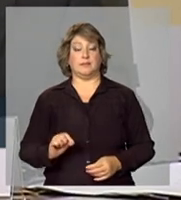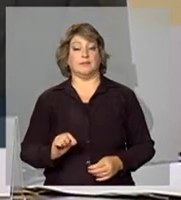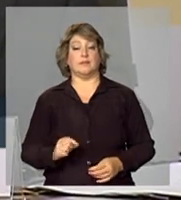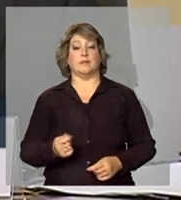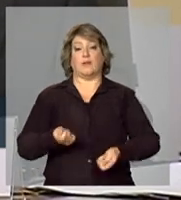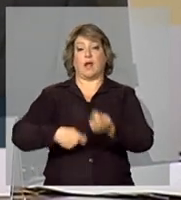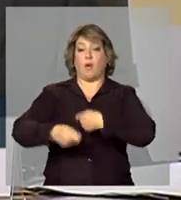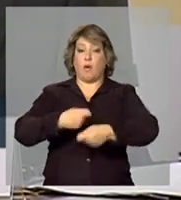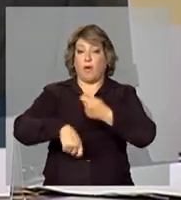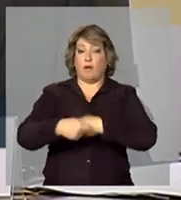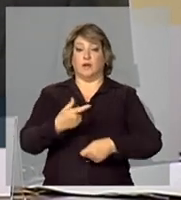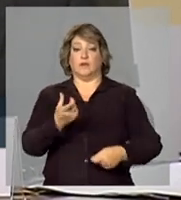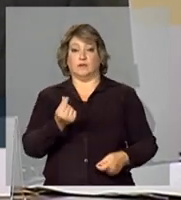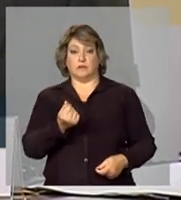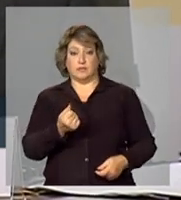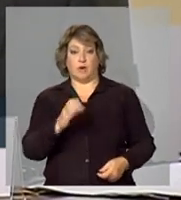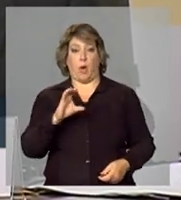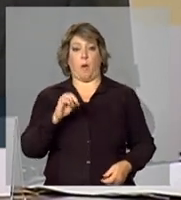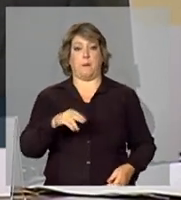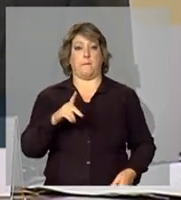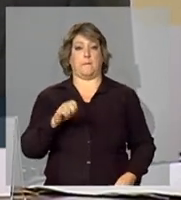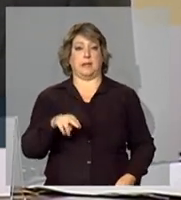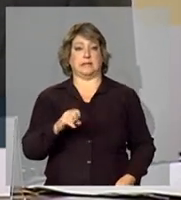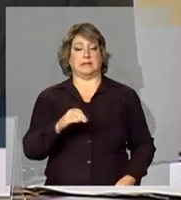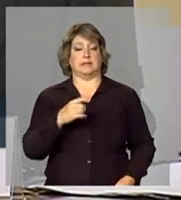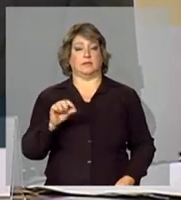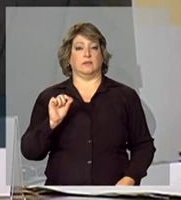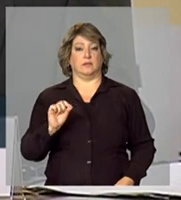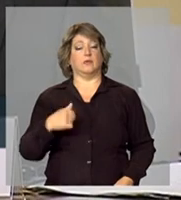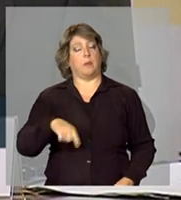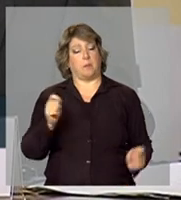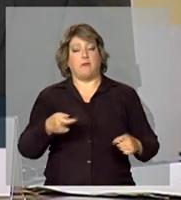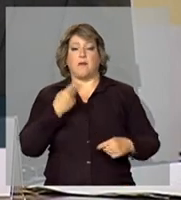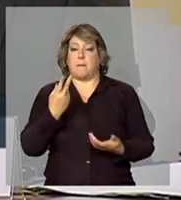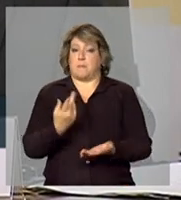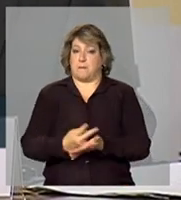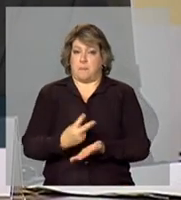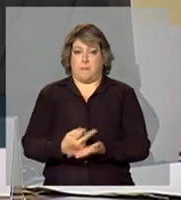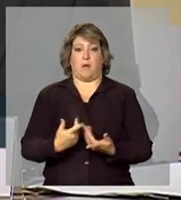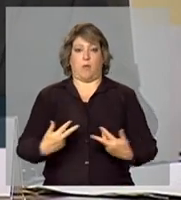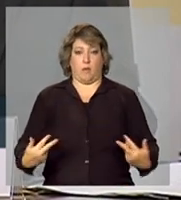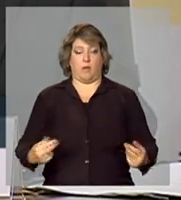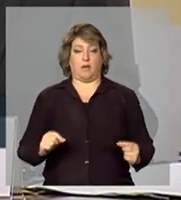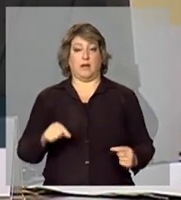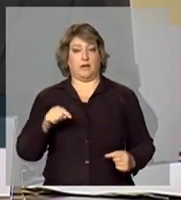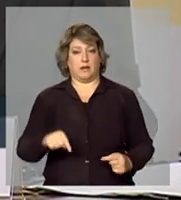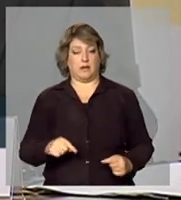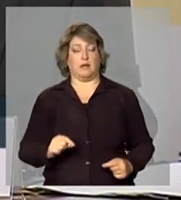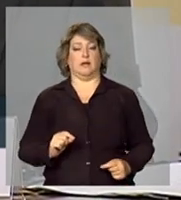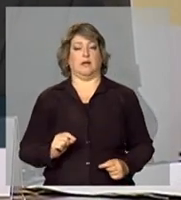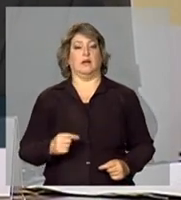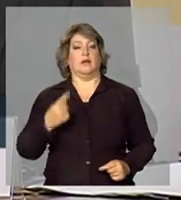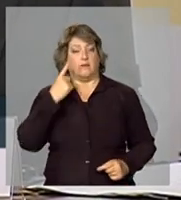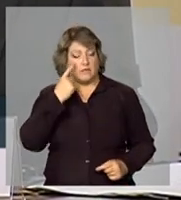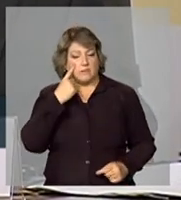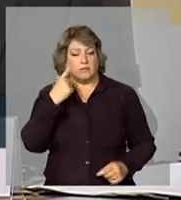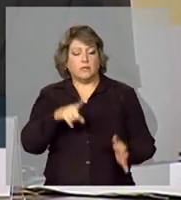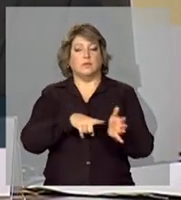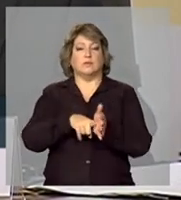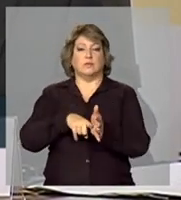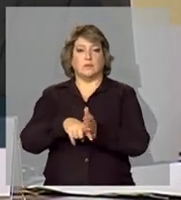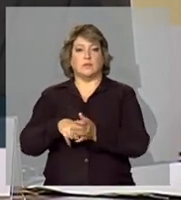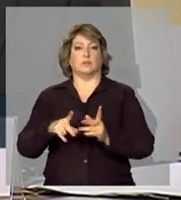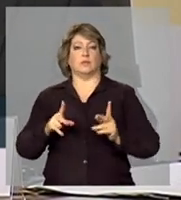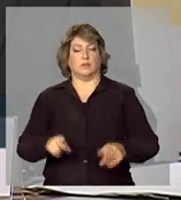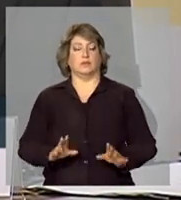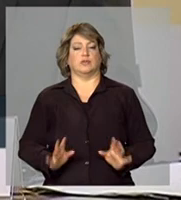financeiras podemos falar a mesma coisa Tá certo então as compensações foram reavaliados né como